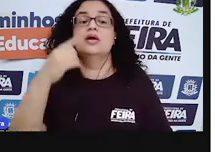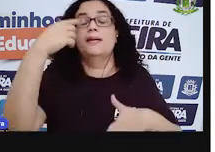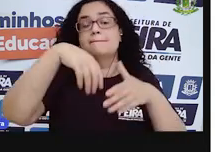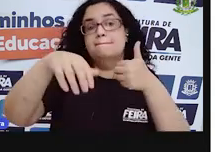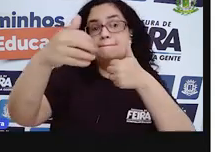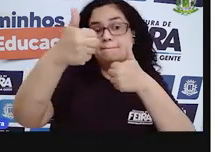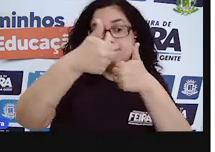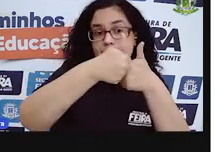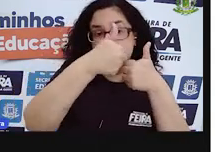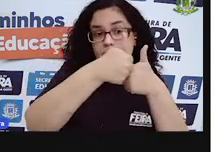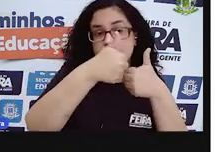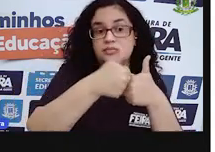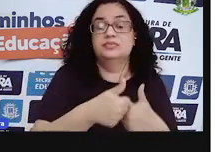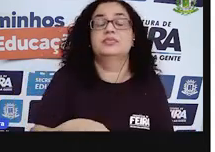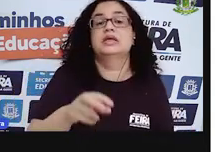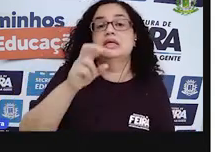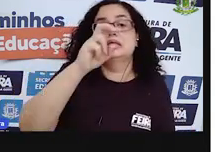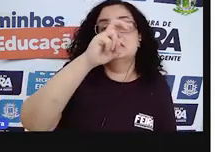aproximadamente